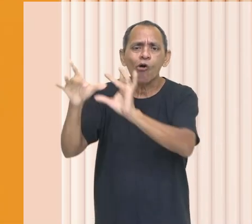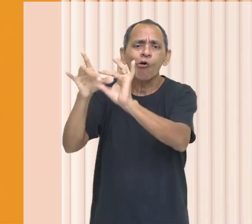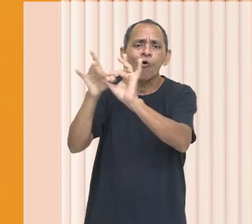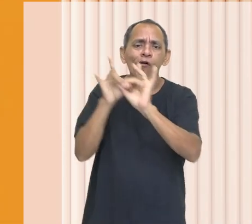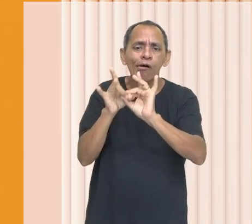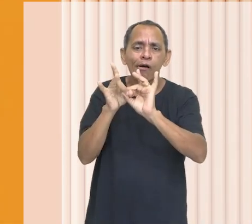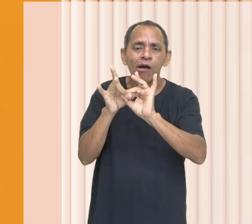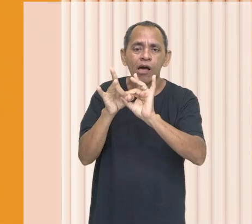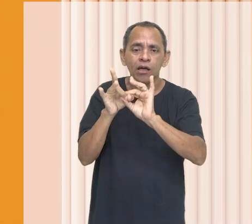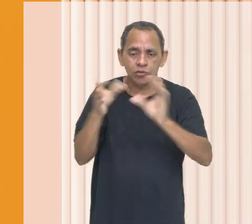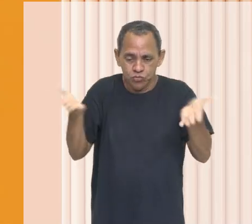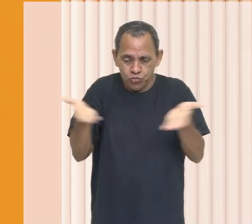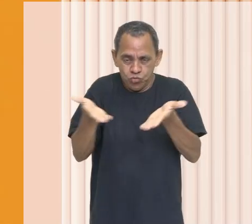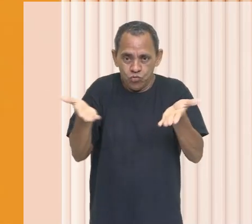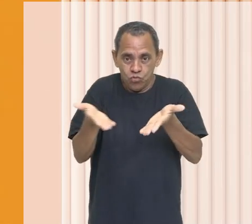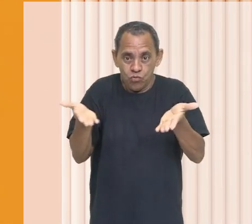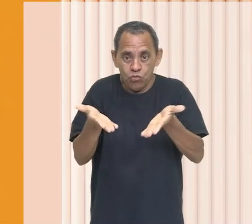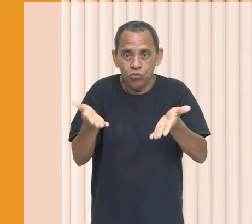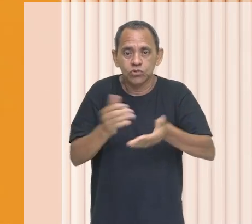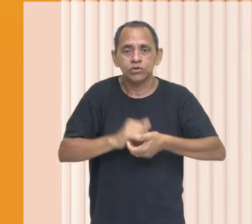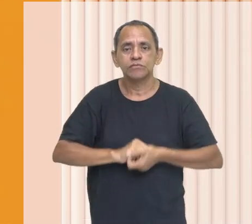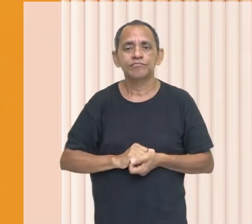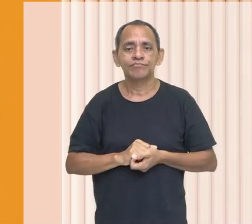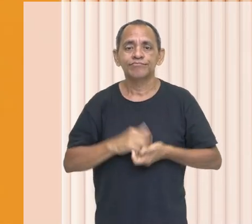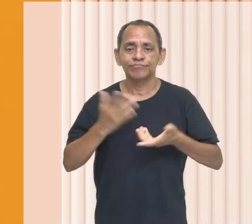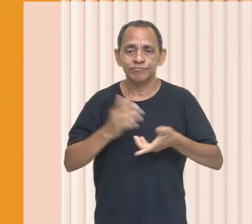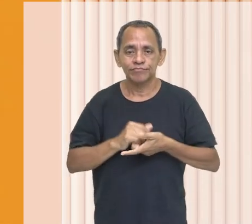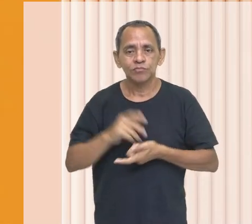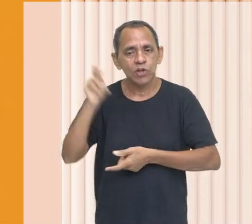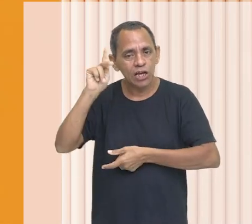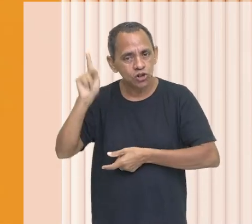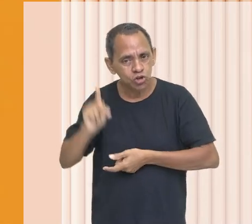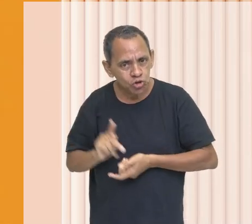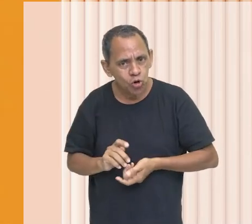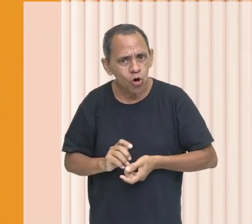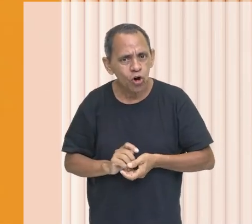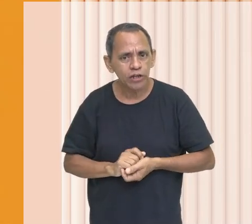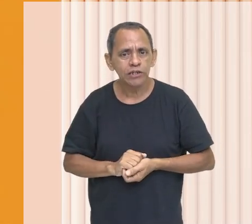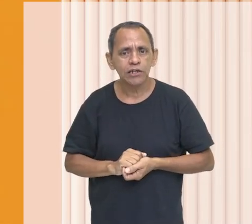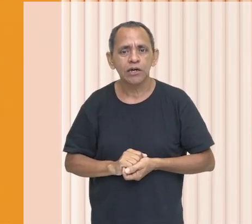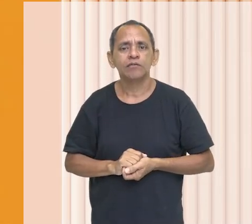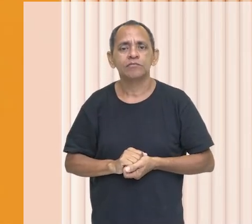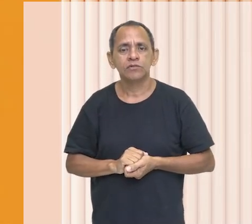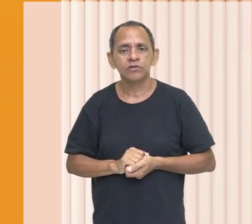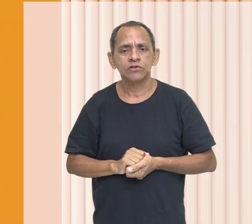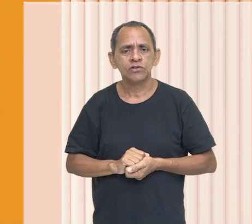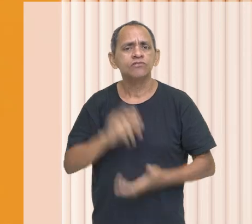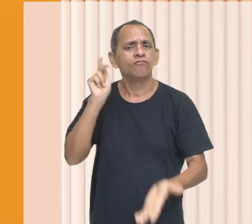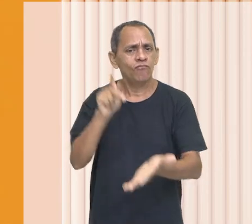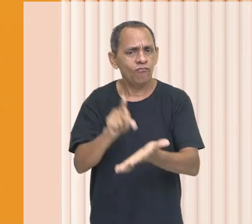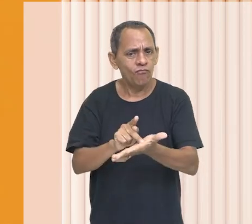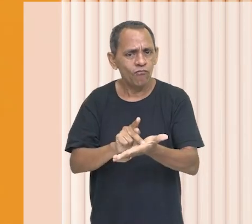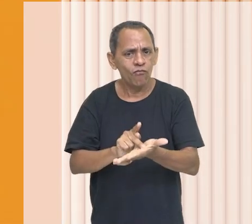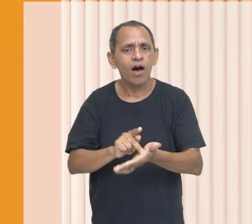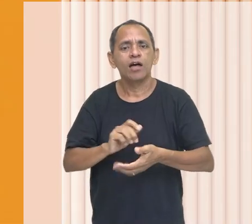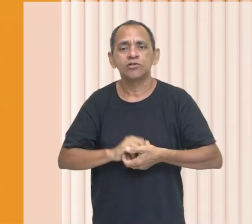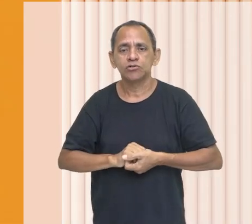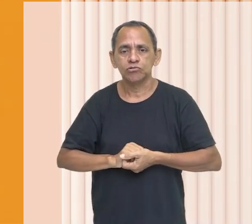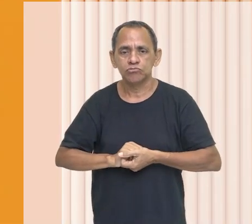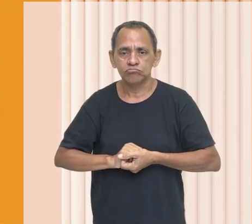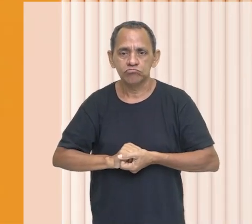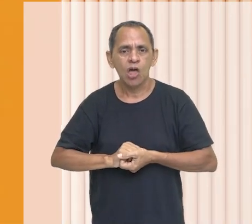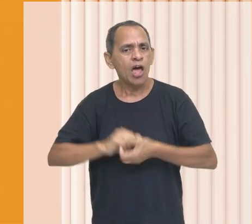conectado com o hoje. A história, ela é completamente